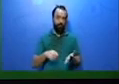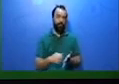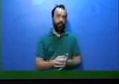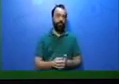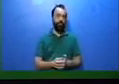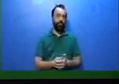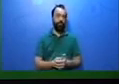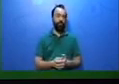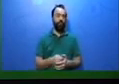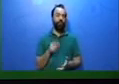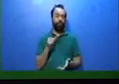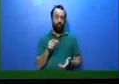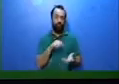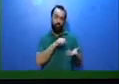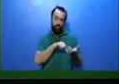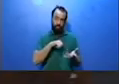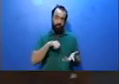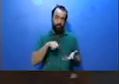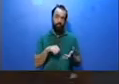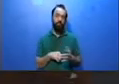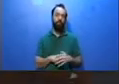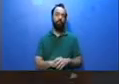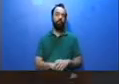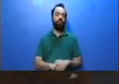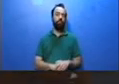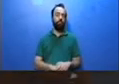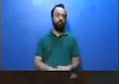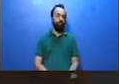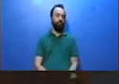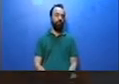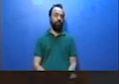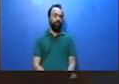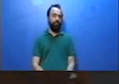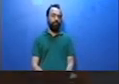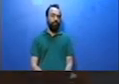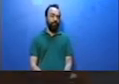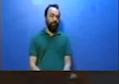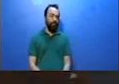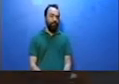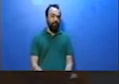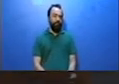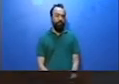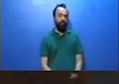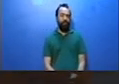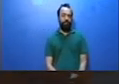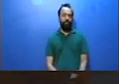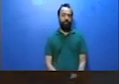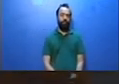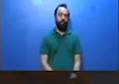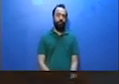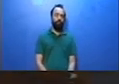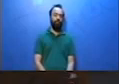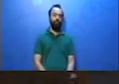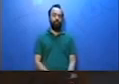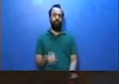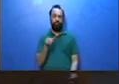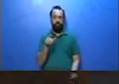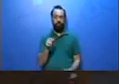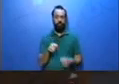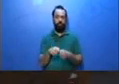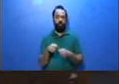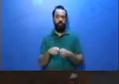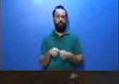parte escrita da nossa tira, ok? Você pode fazer aí na sua apostila,